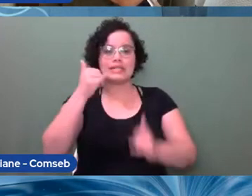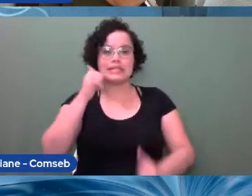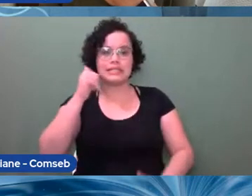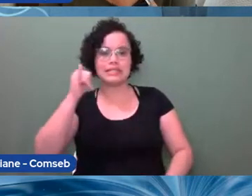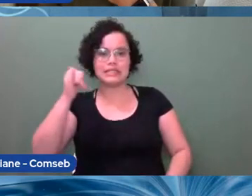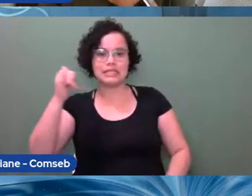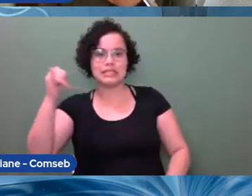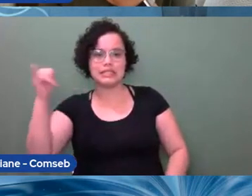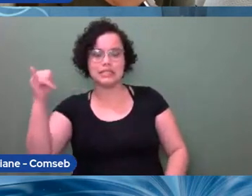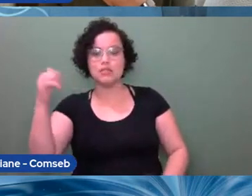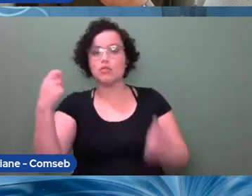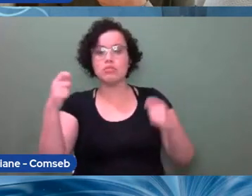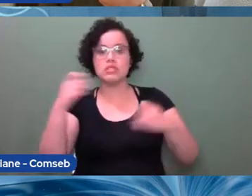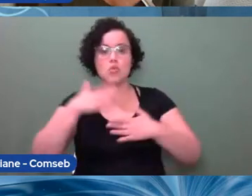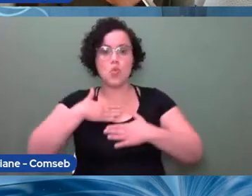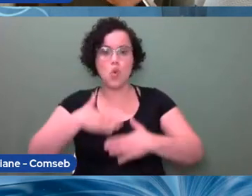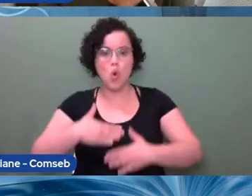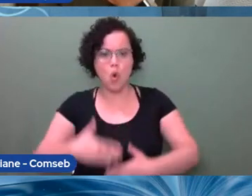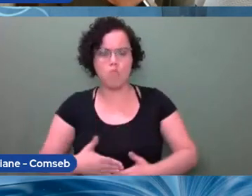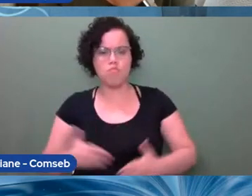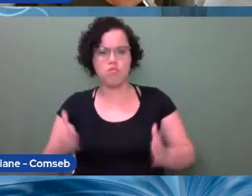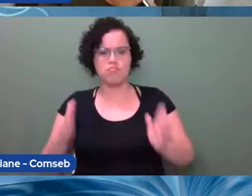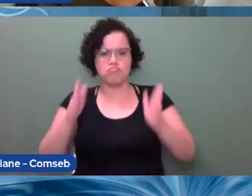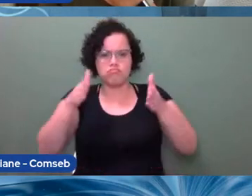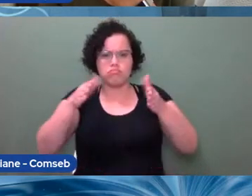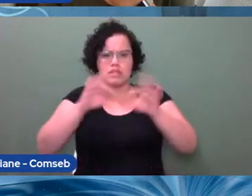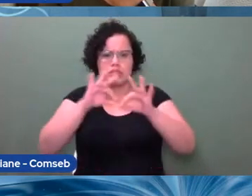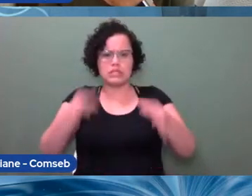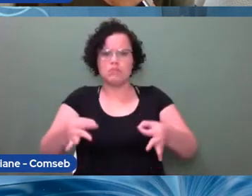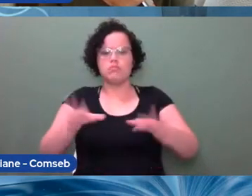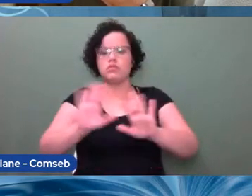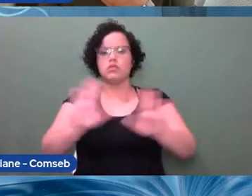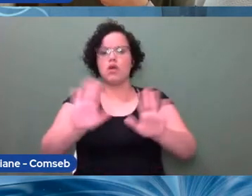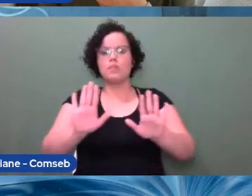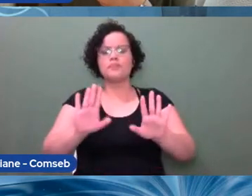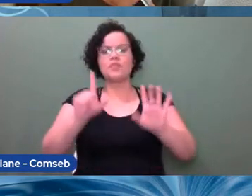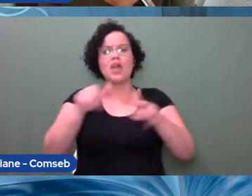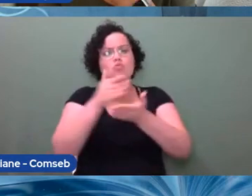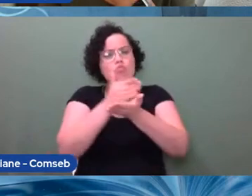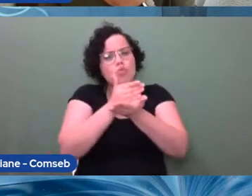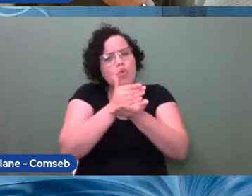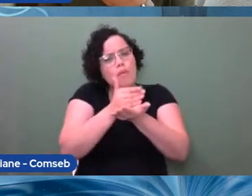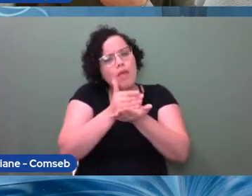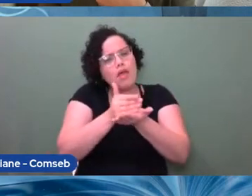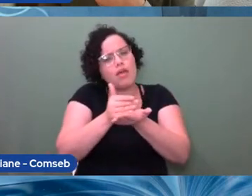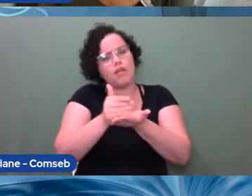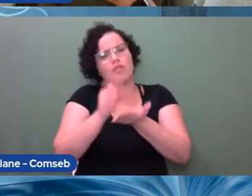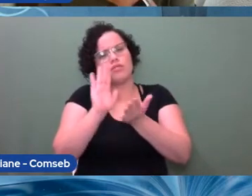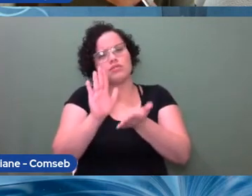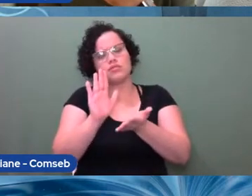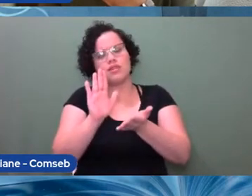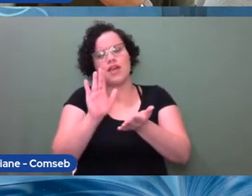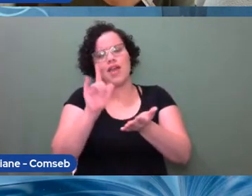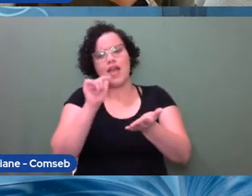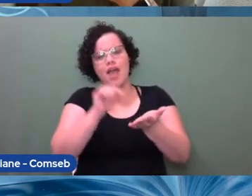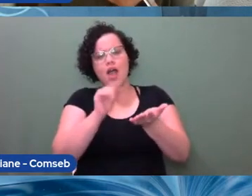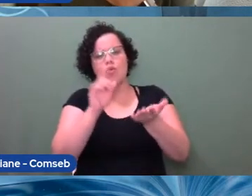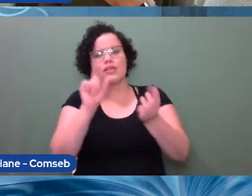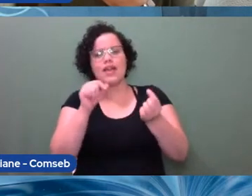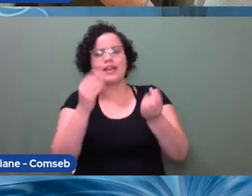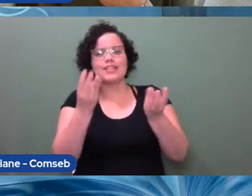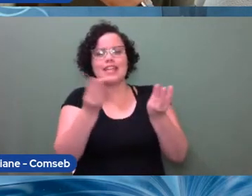um corpo, um modelo simples. É um princípio, é algo que é